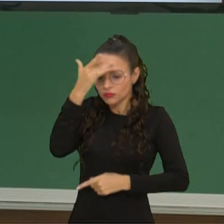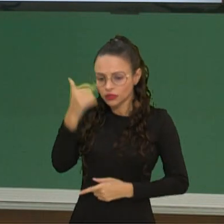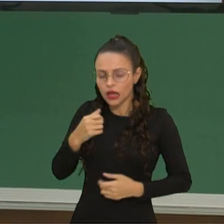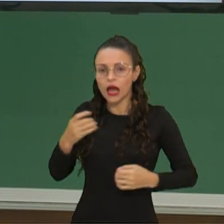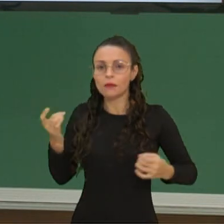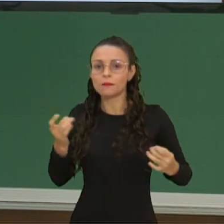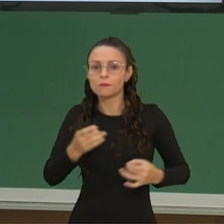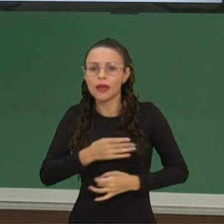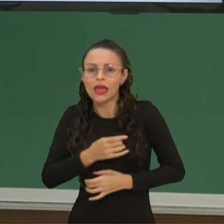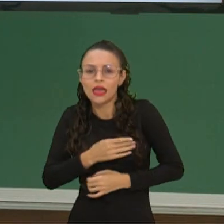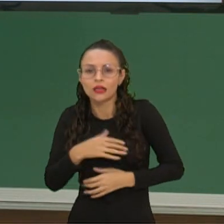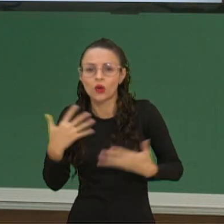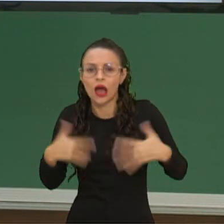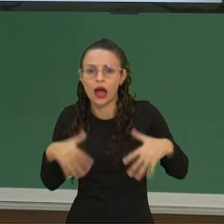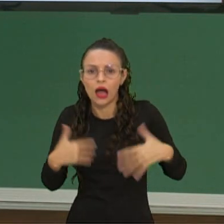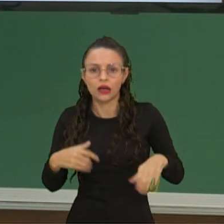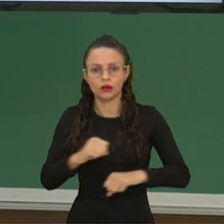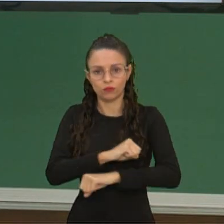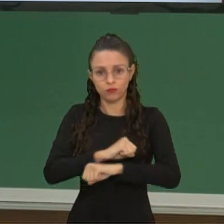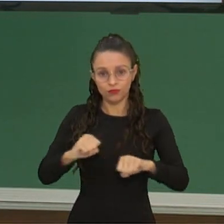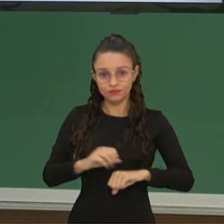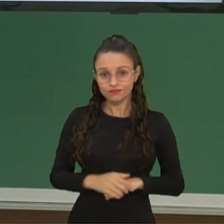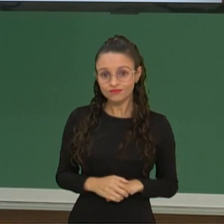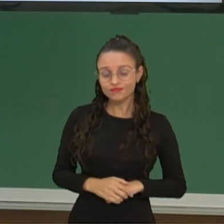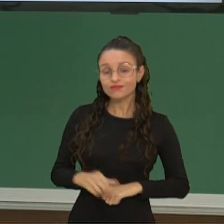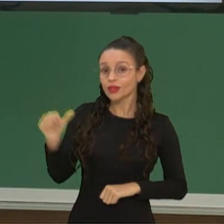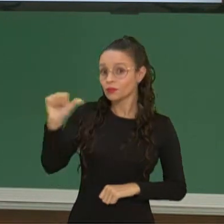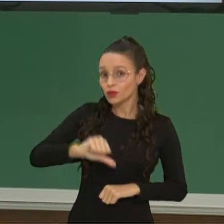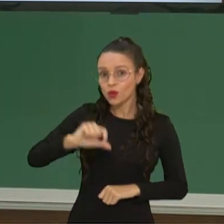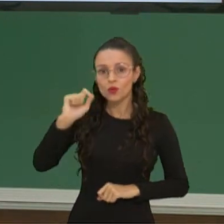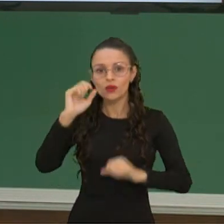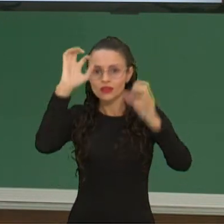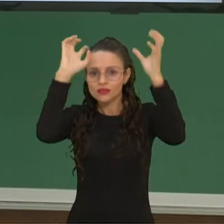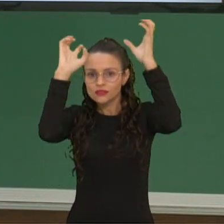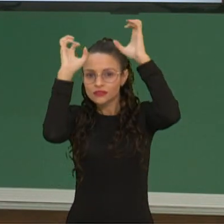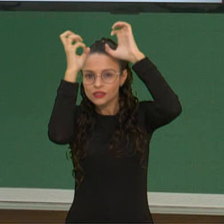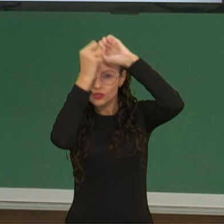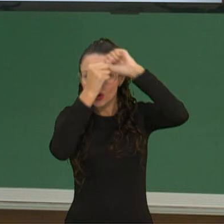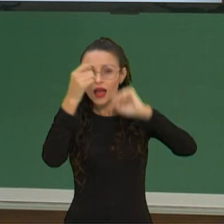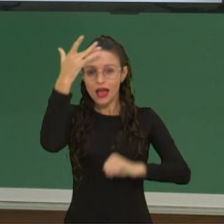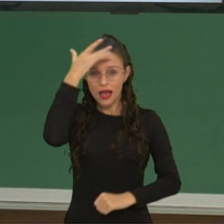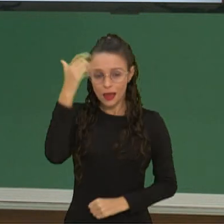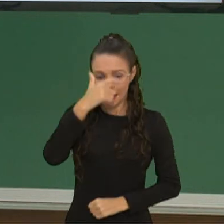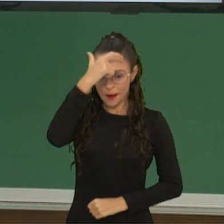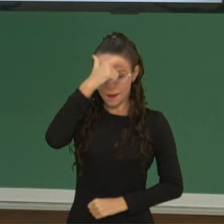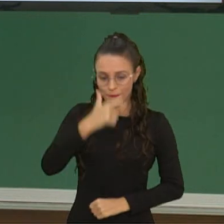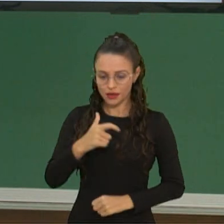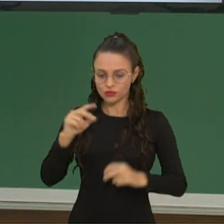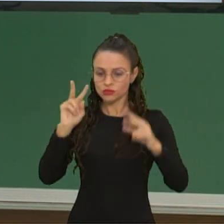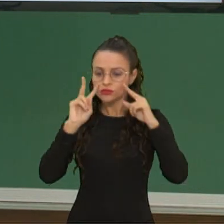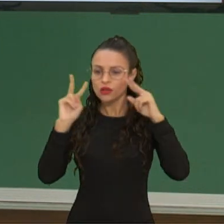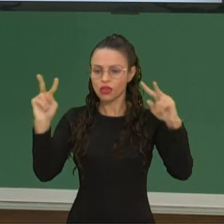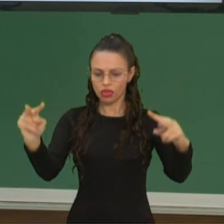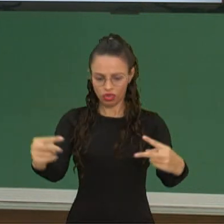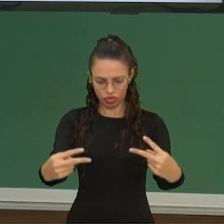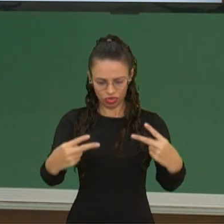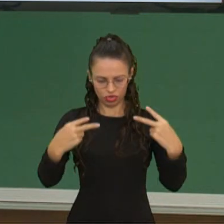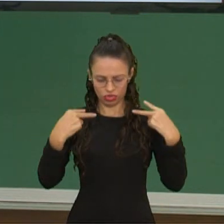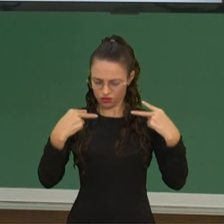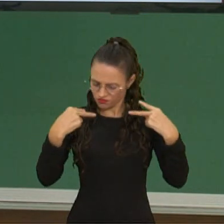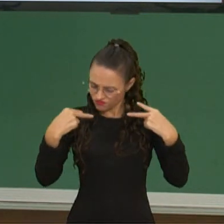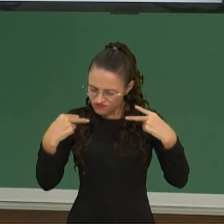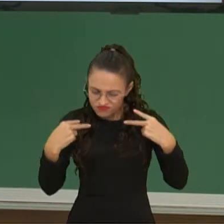medo de engordar e olha só o pior esse transtorno ele faz com que a pessoa tem uma imagem distorcida